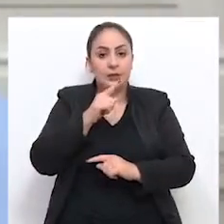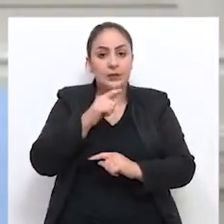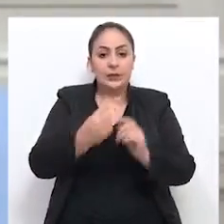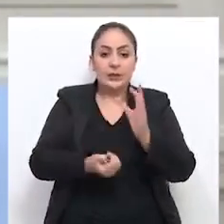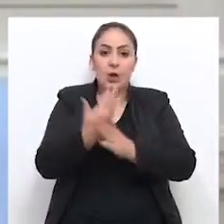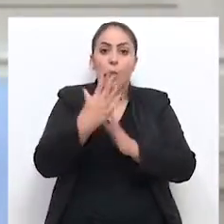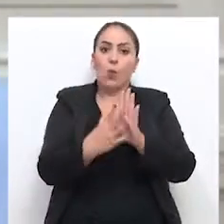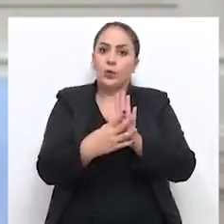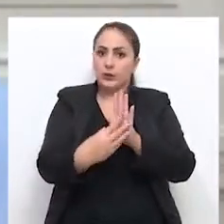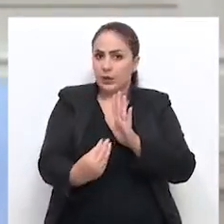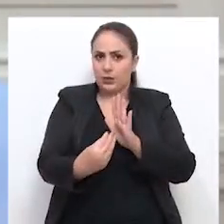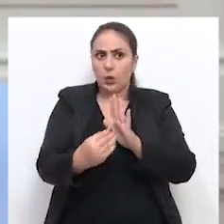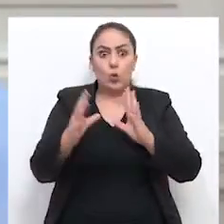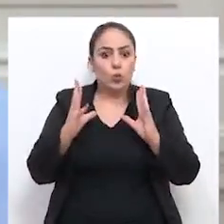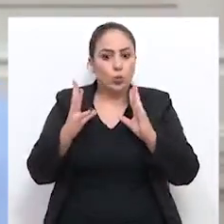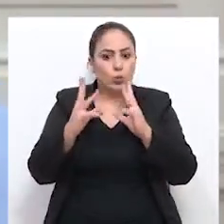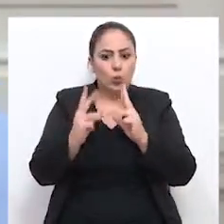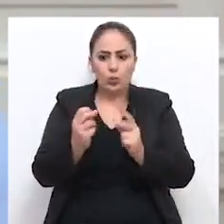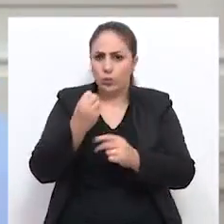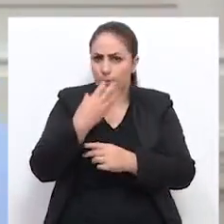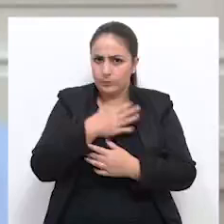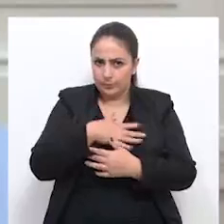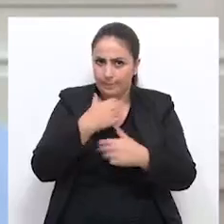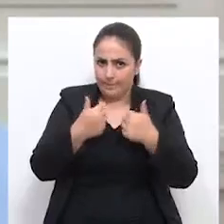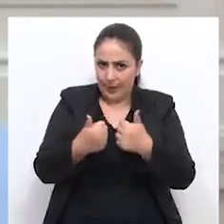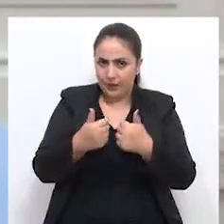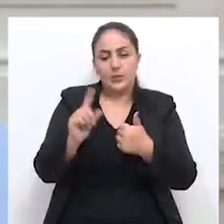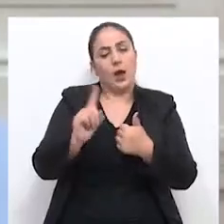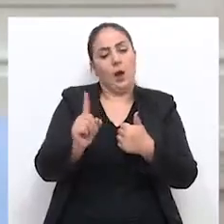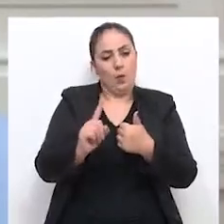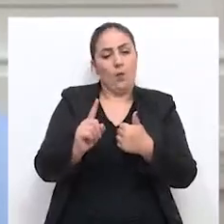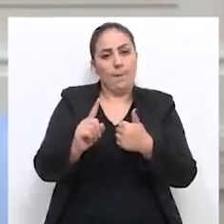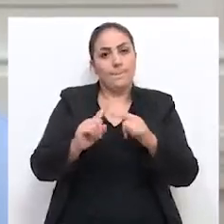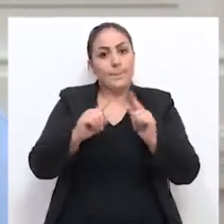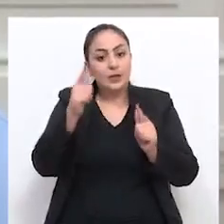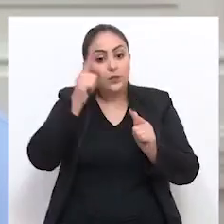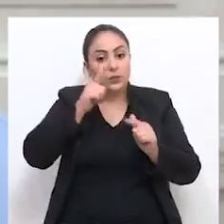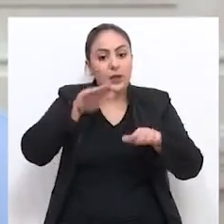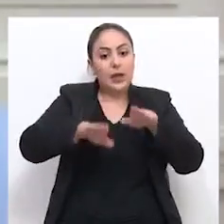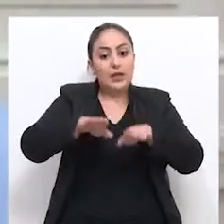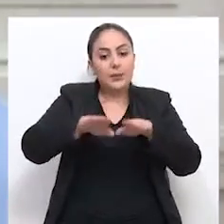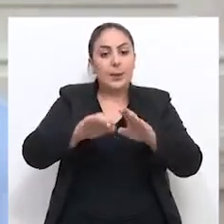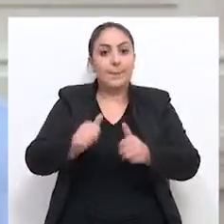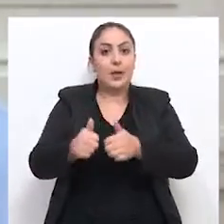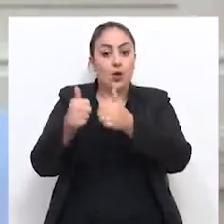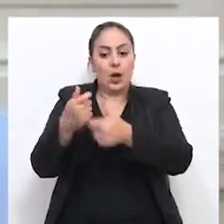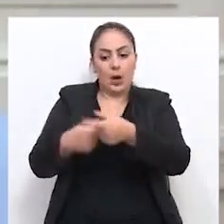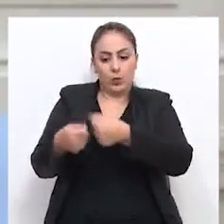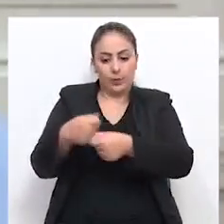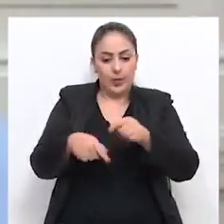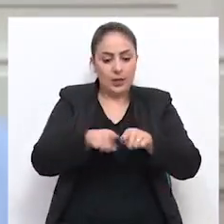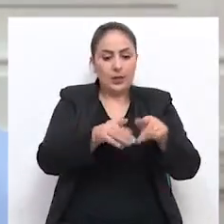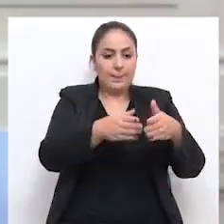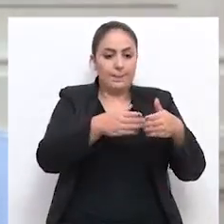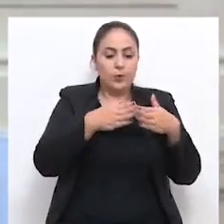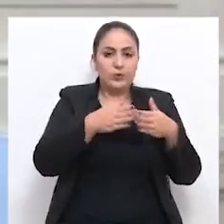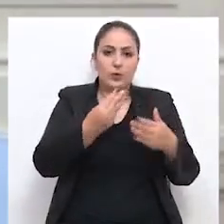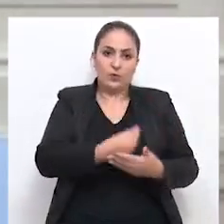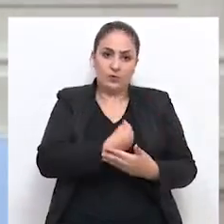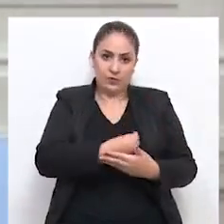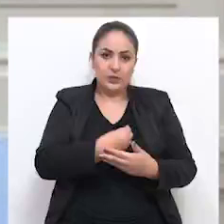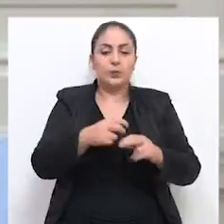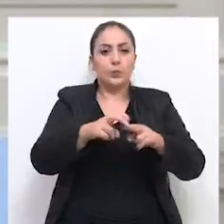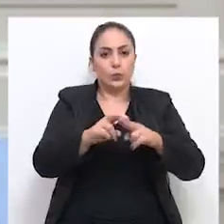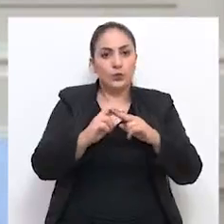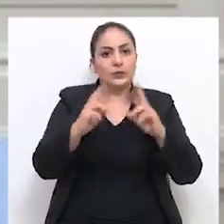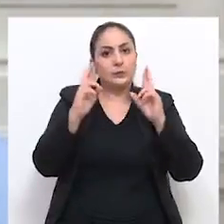um modelo que certamente não vai deixar todos satisfeitos, mas que dá condição de equilibrar melhor economia e proteção à vida. Então, nós